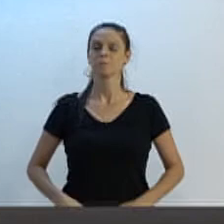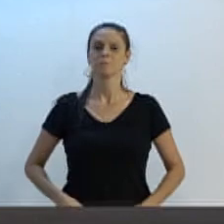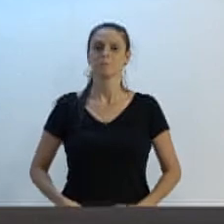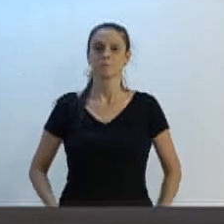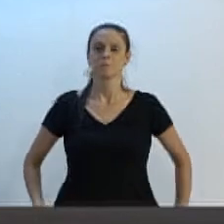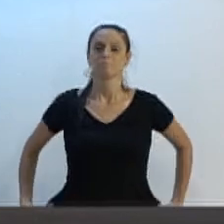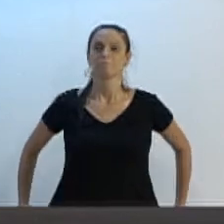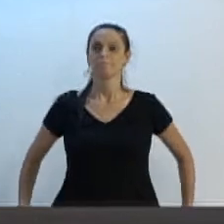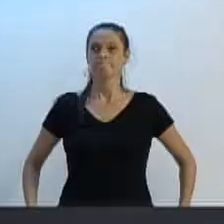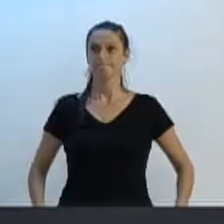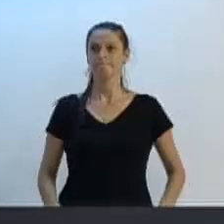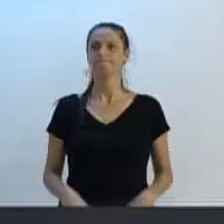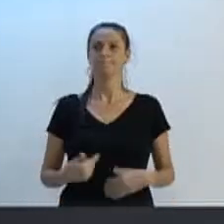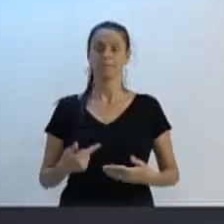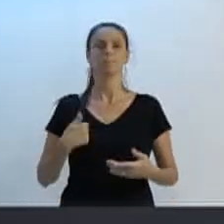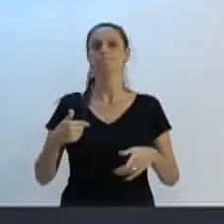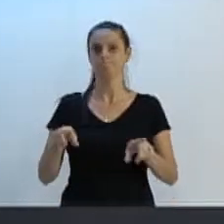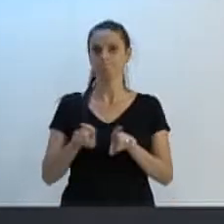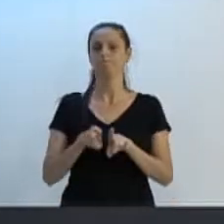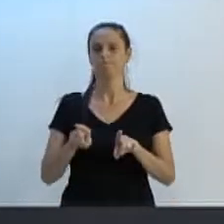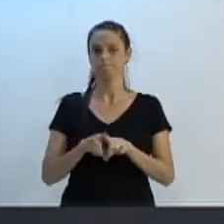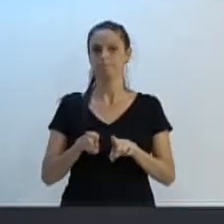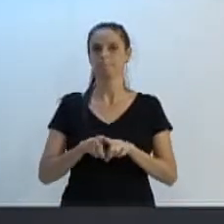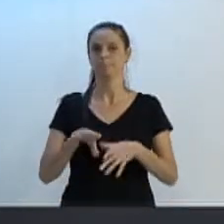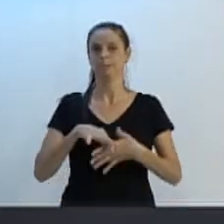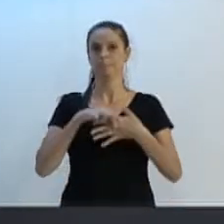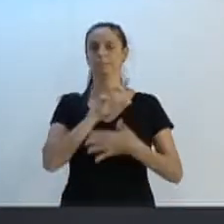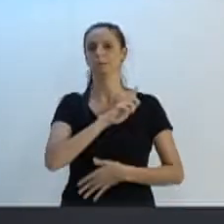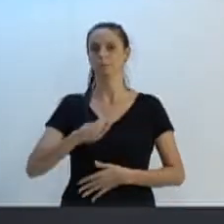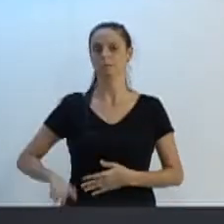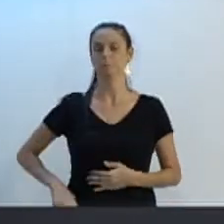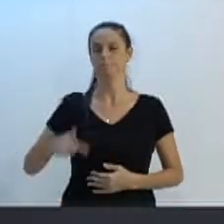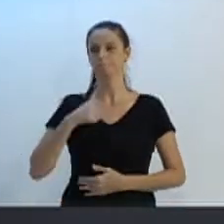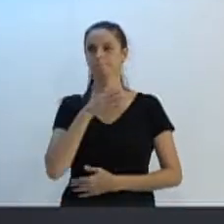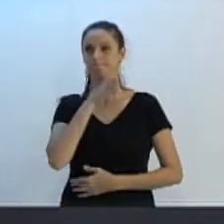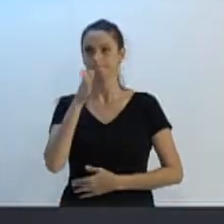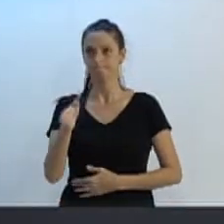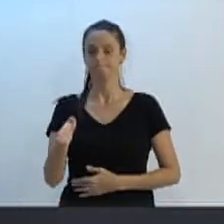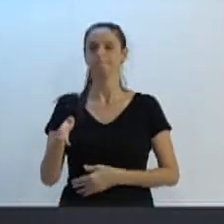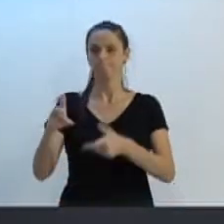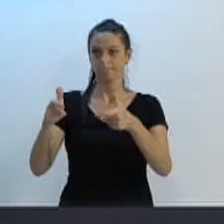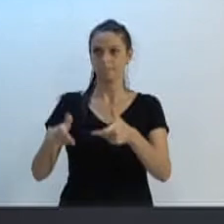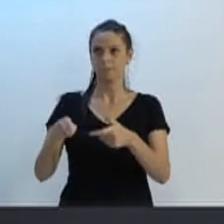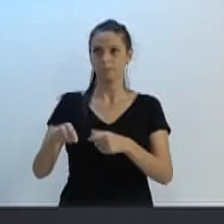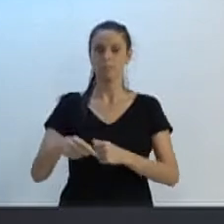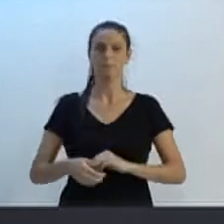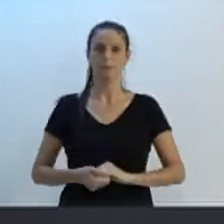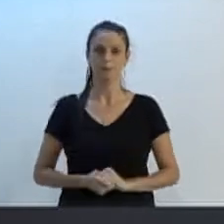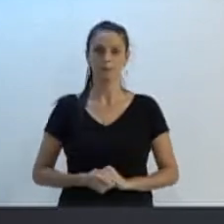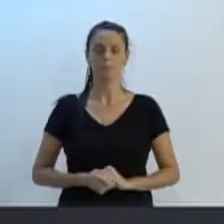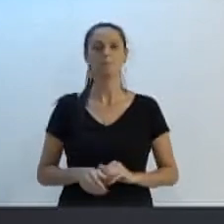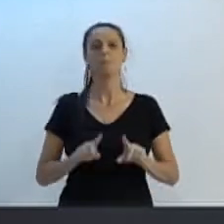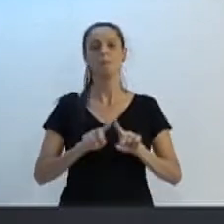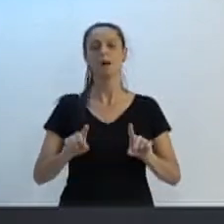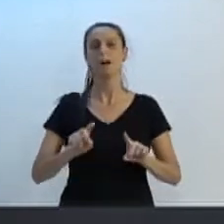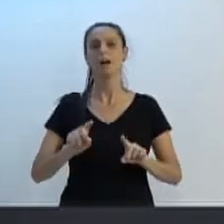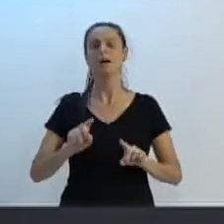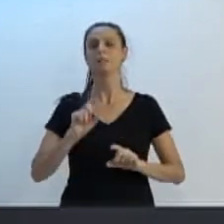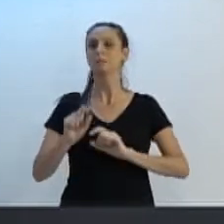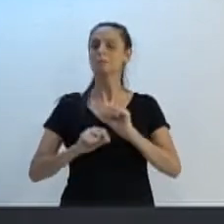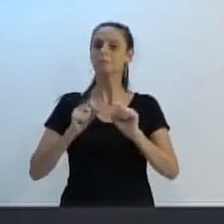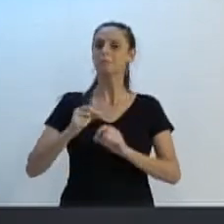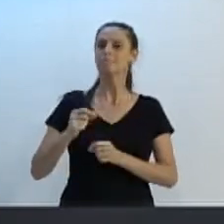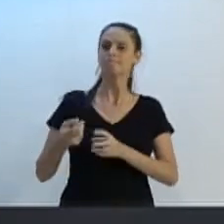e também dentro do governo estive lá em alguns momentos mas o que mais uma vez